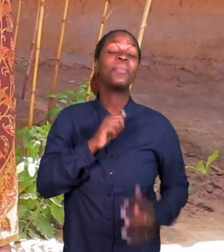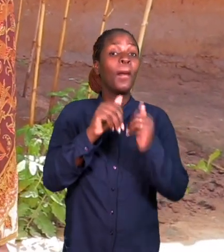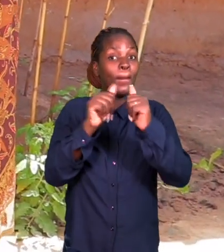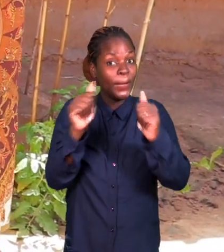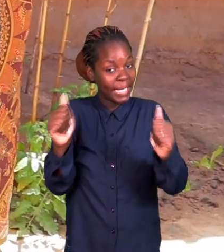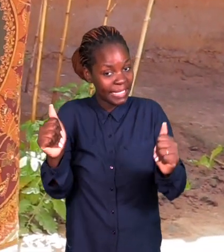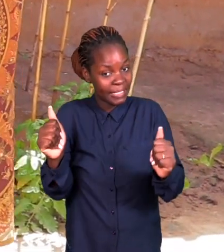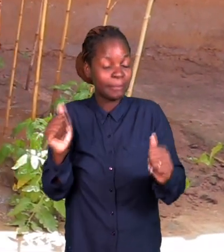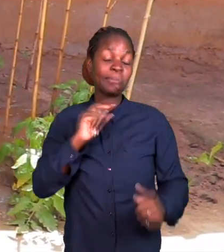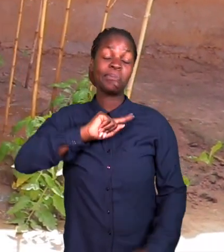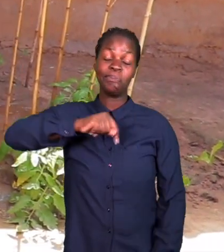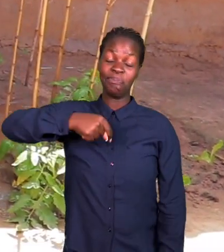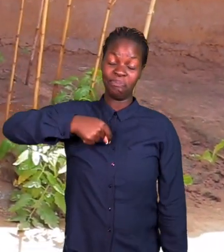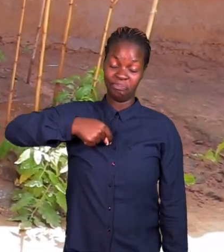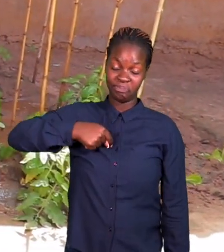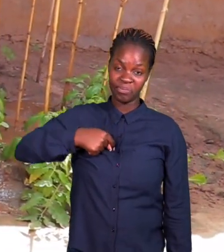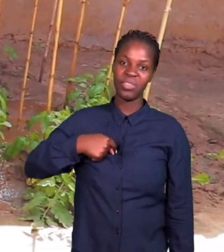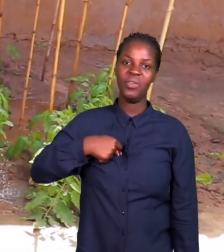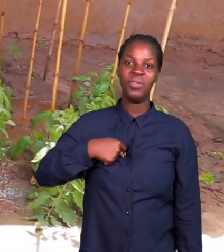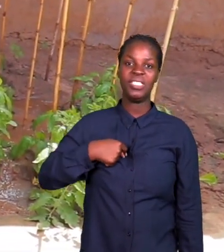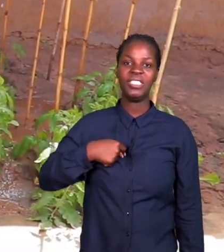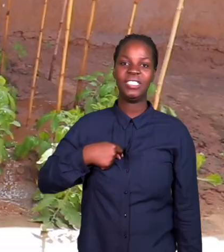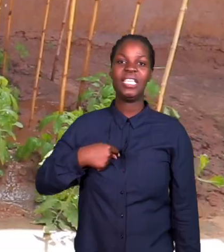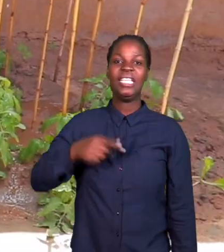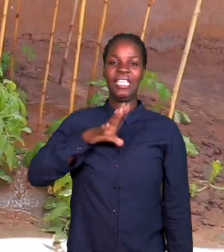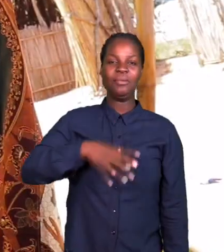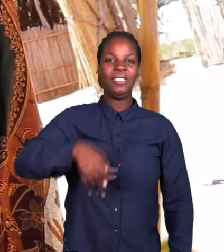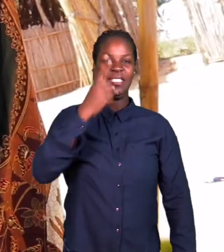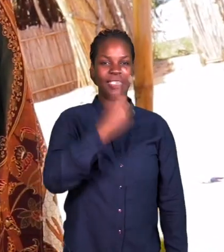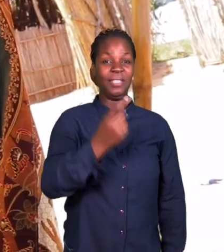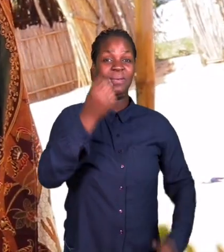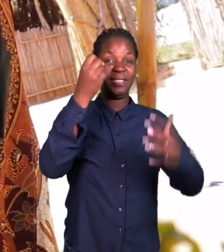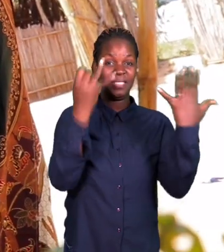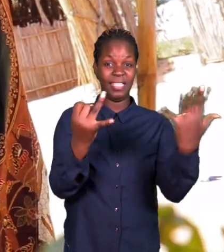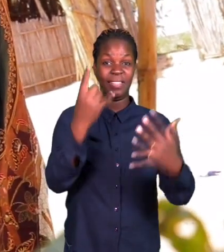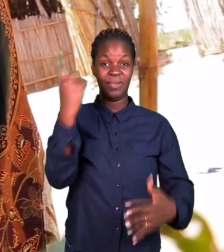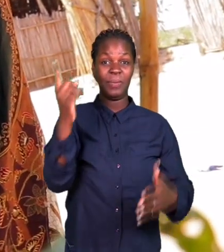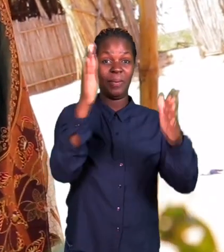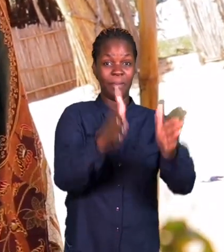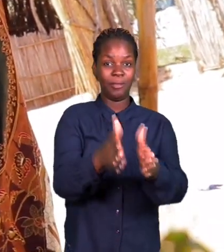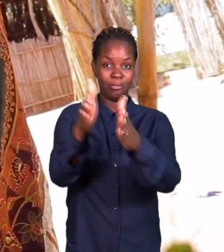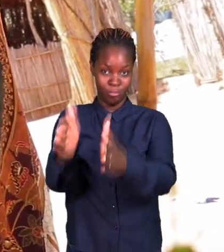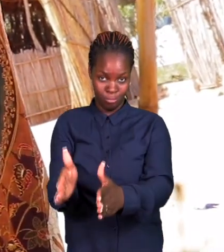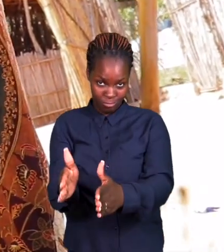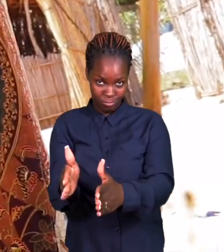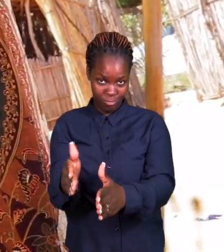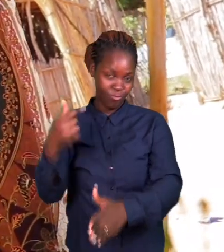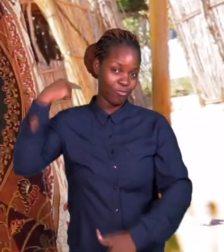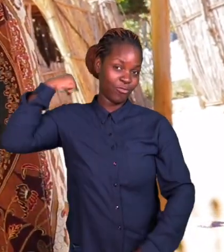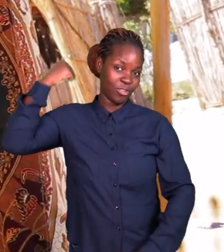a me referenciar, em que tínhamos os nossos, cada AP, nós estamos com agora 171